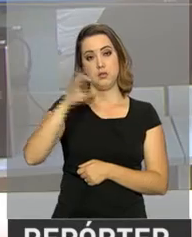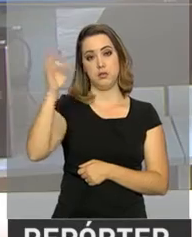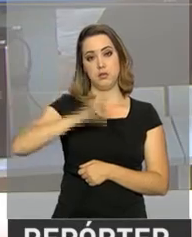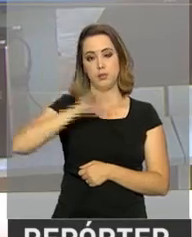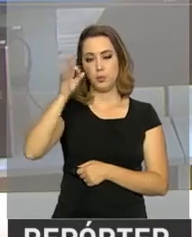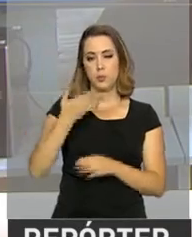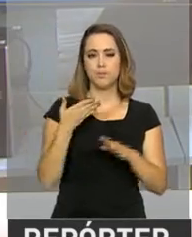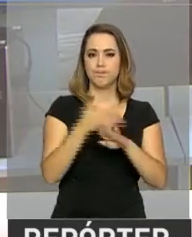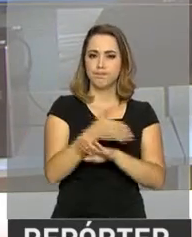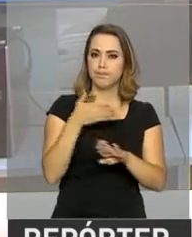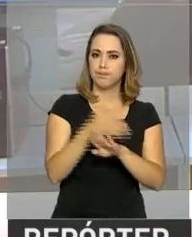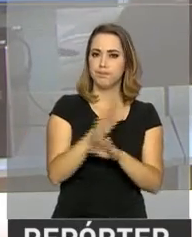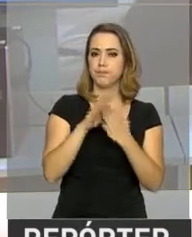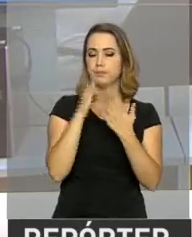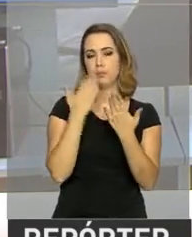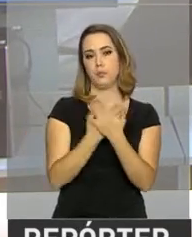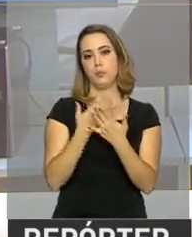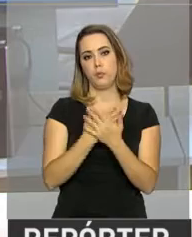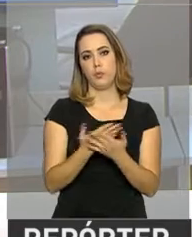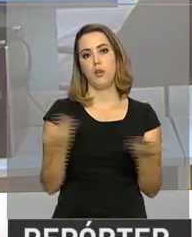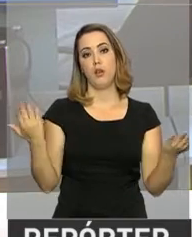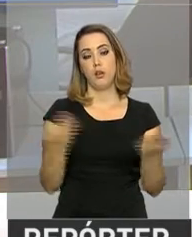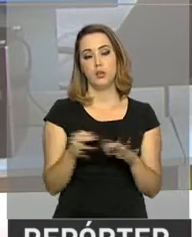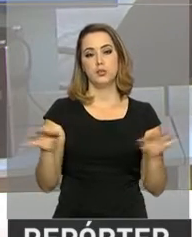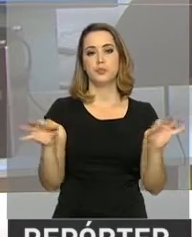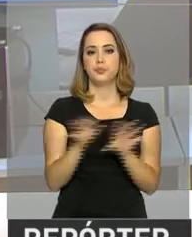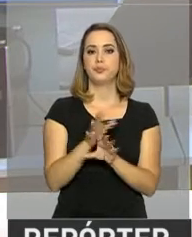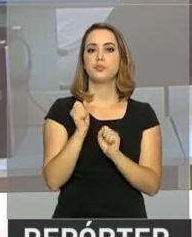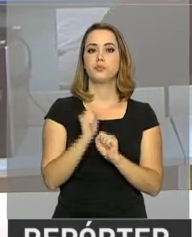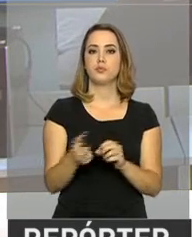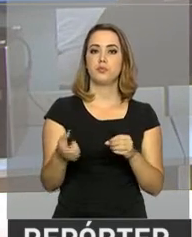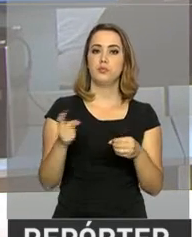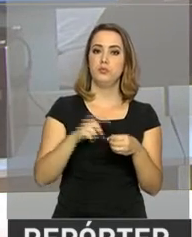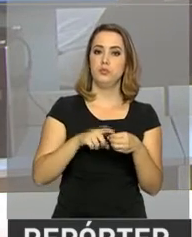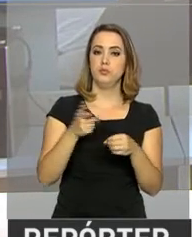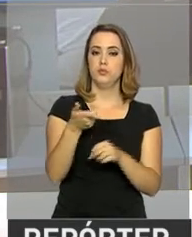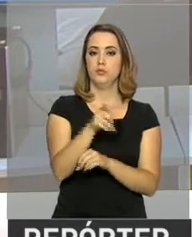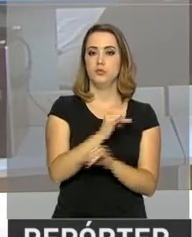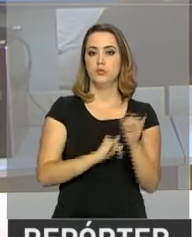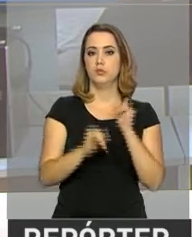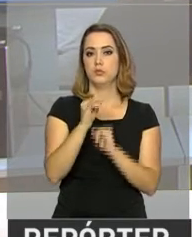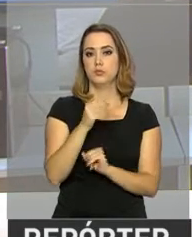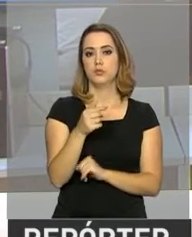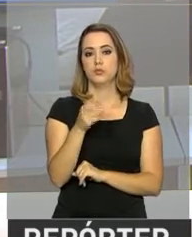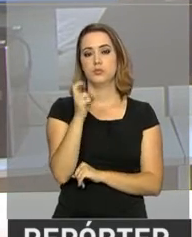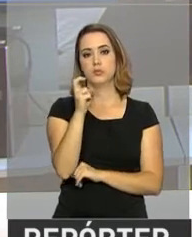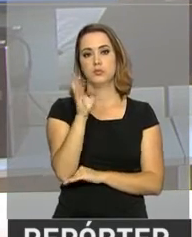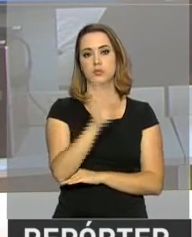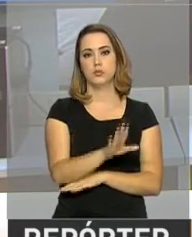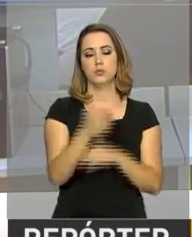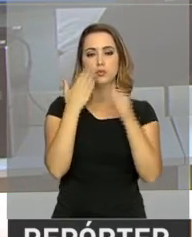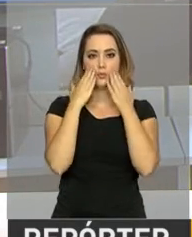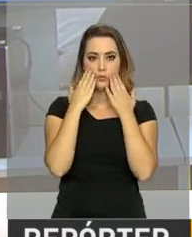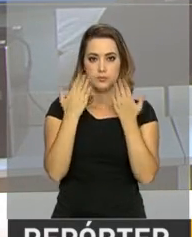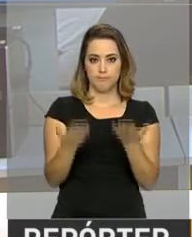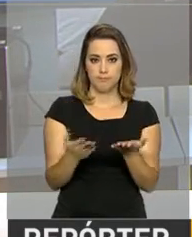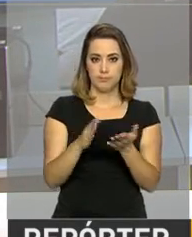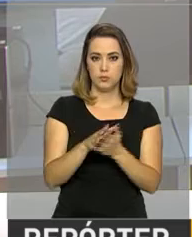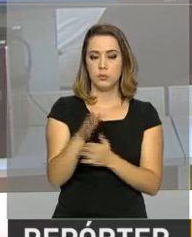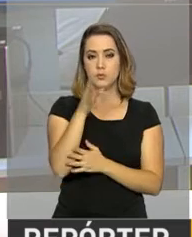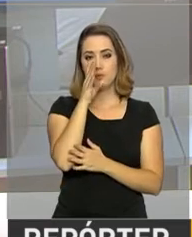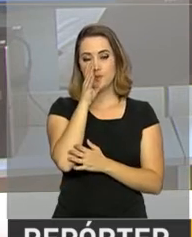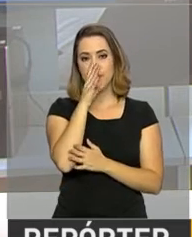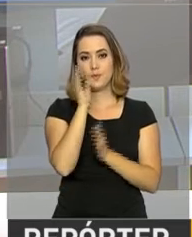e assim termina a edição do repórter nbr podemos voltar a qualquer momento com outras informações ou às cinco da tarde na próxima edição